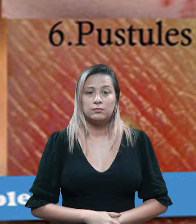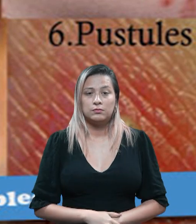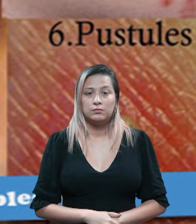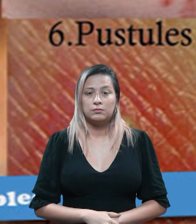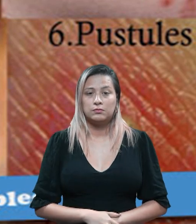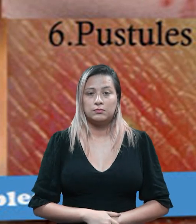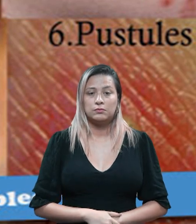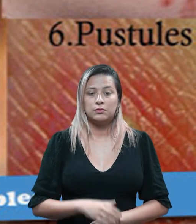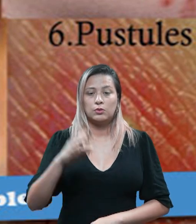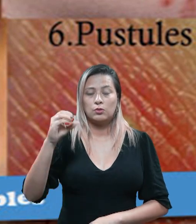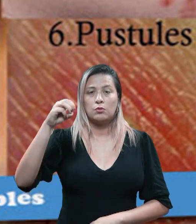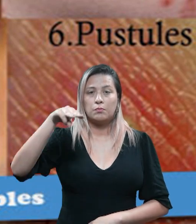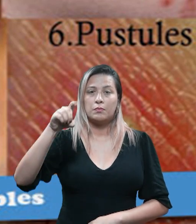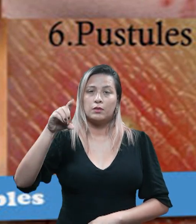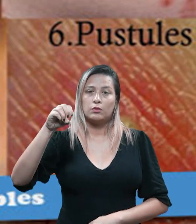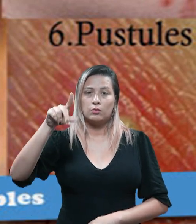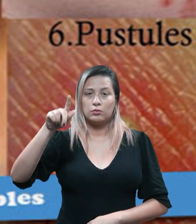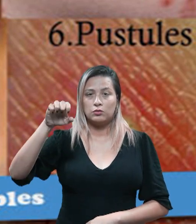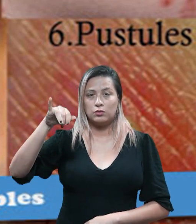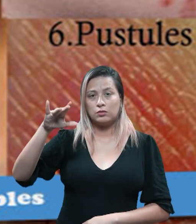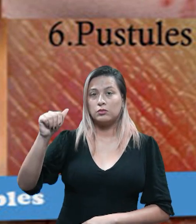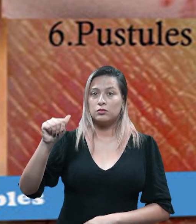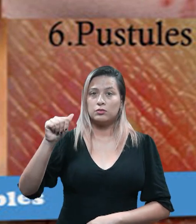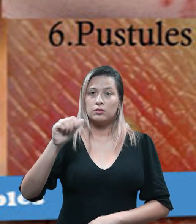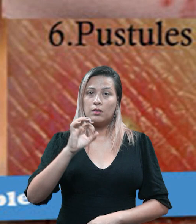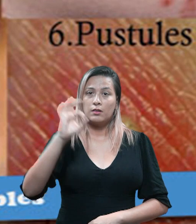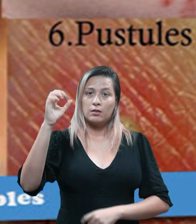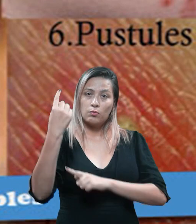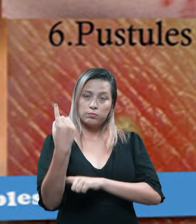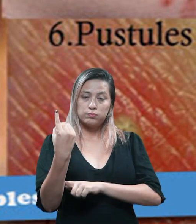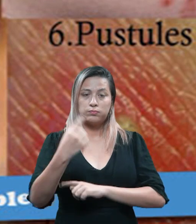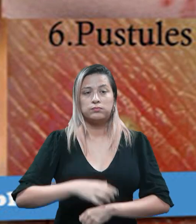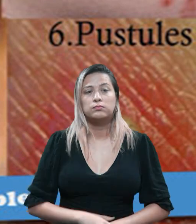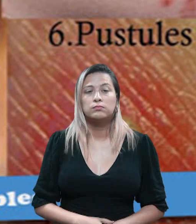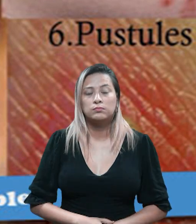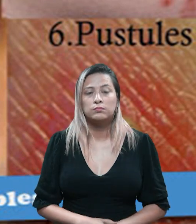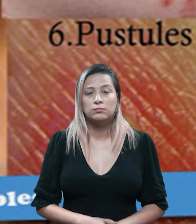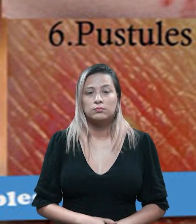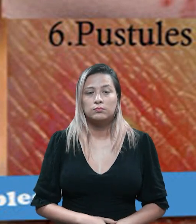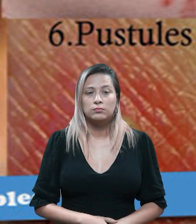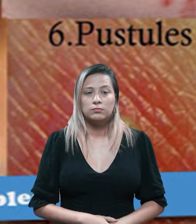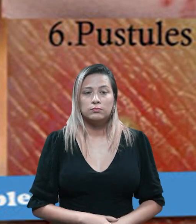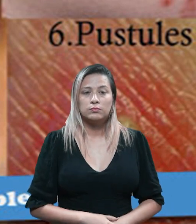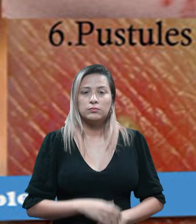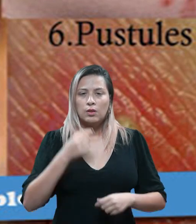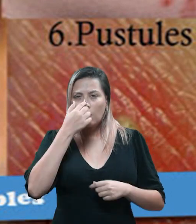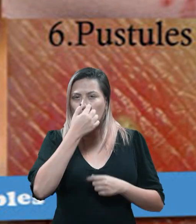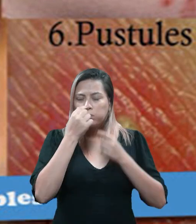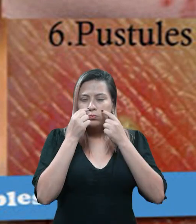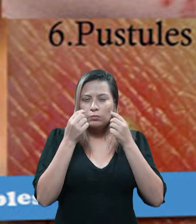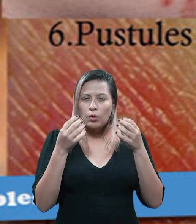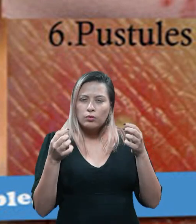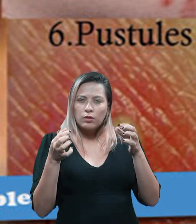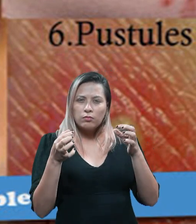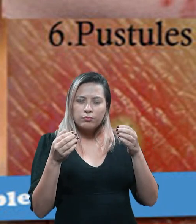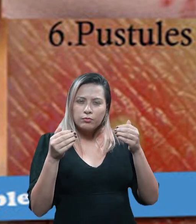acne comedogênica, grau 1, certo? Sendo que a primeira os poros estão fechados e ela vai ficar